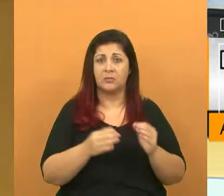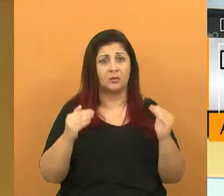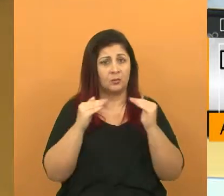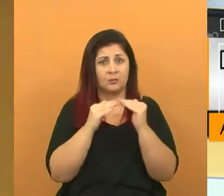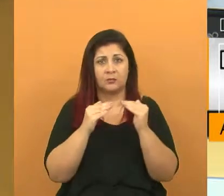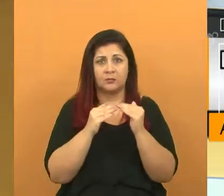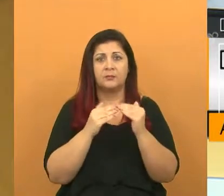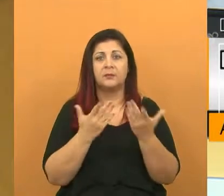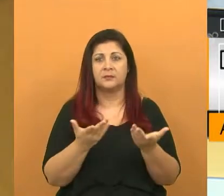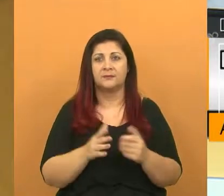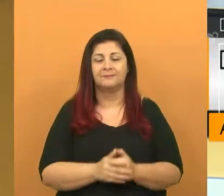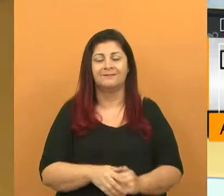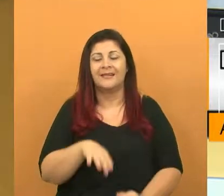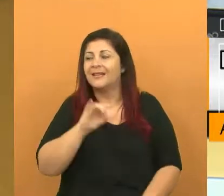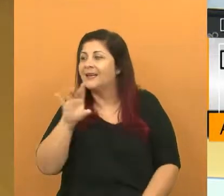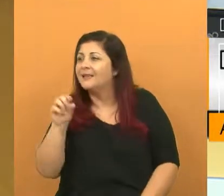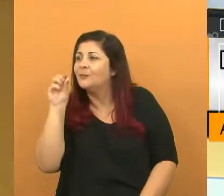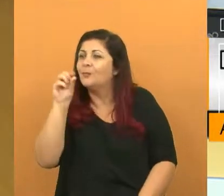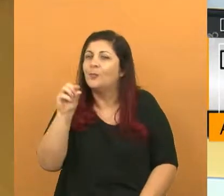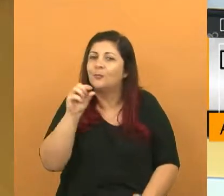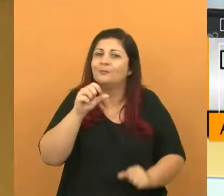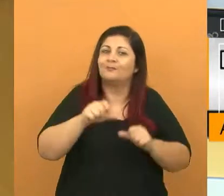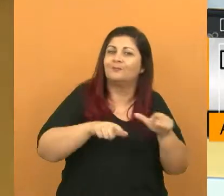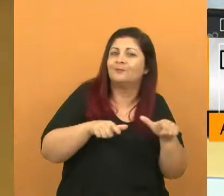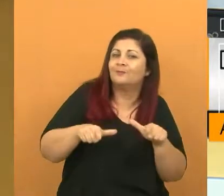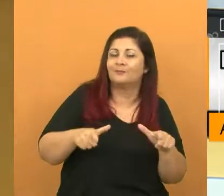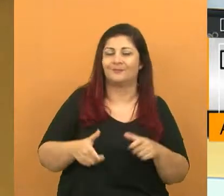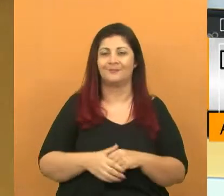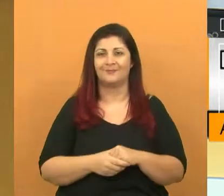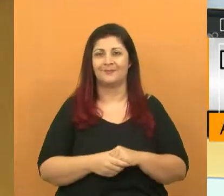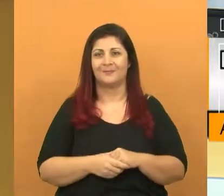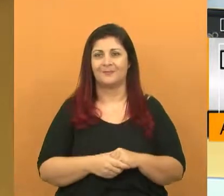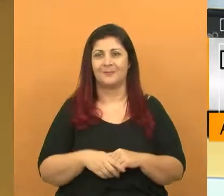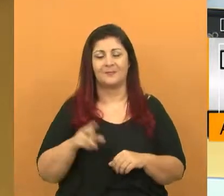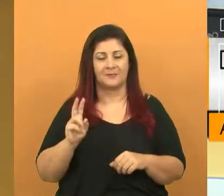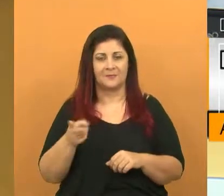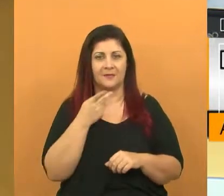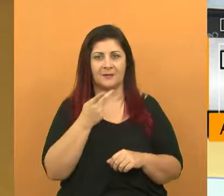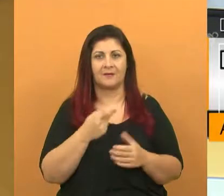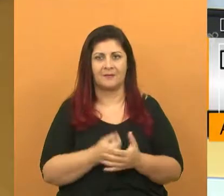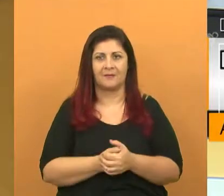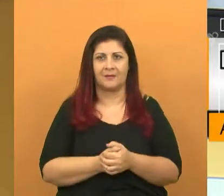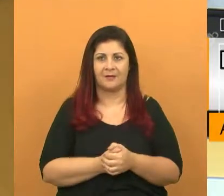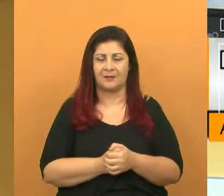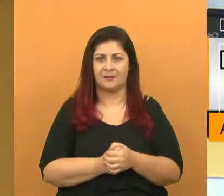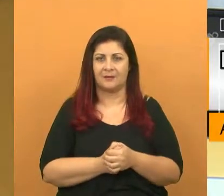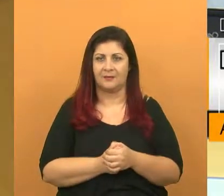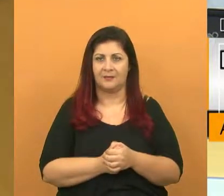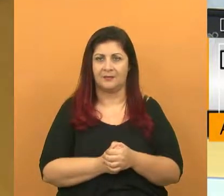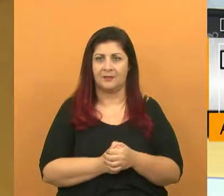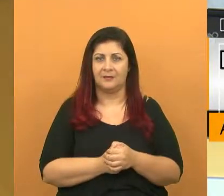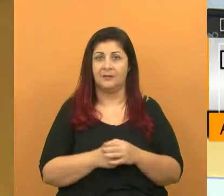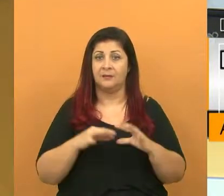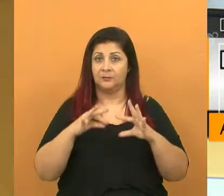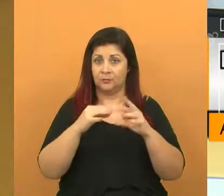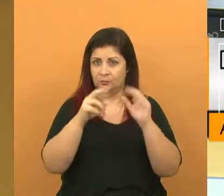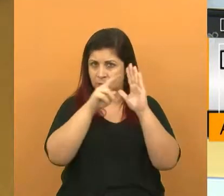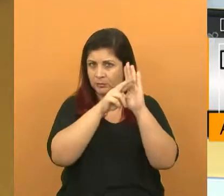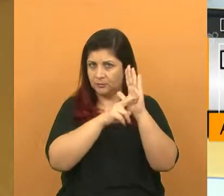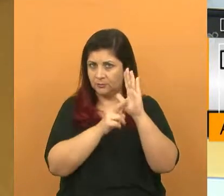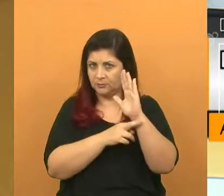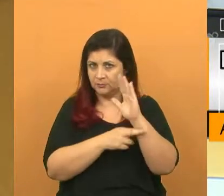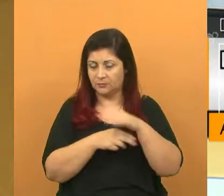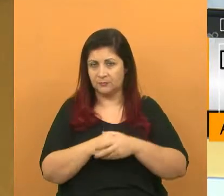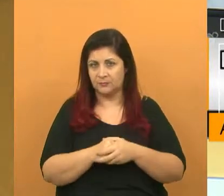regularização é cada um fazer um pouquinho é por isso que eu tenho sustentado a governadora mercado regular as regularizações elas são